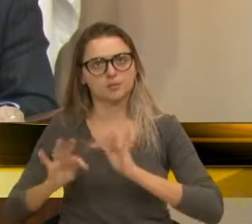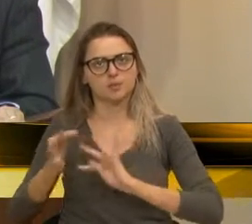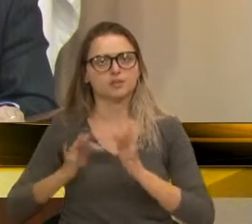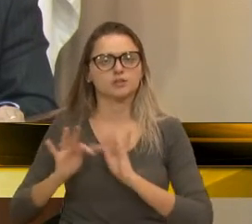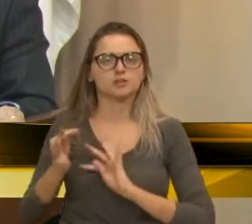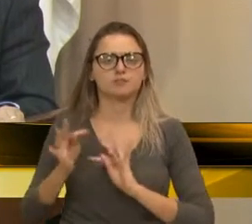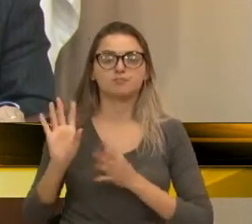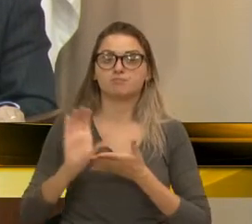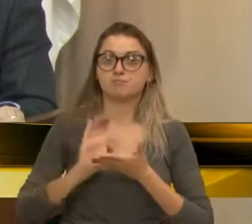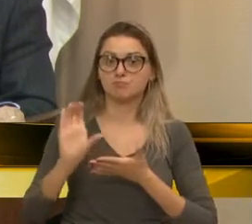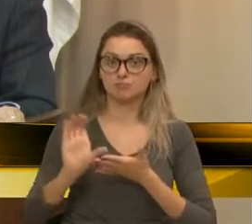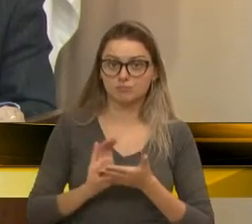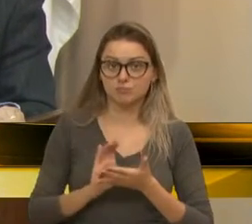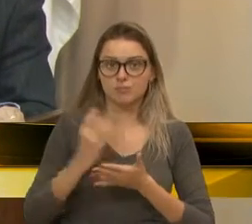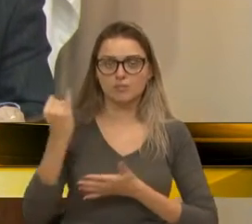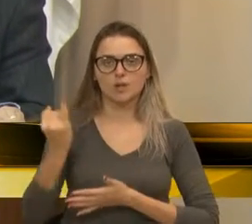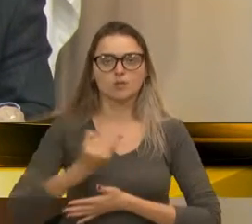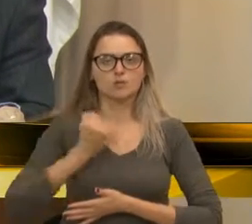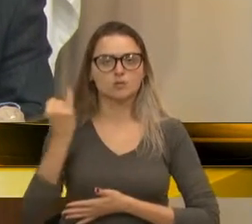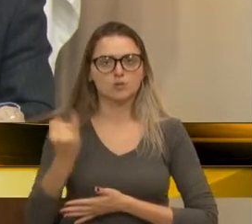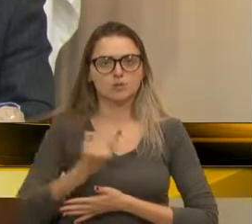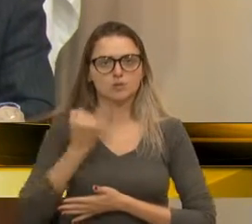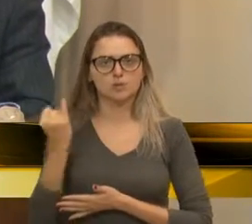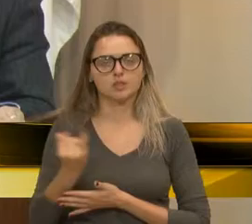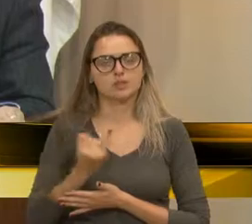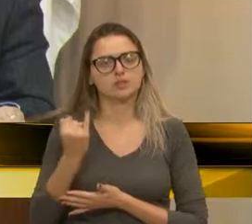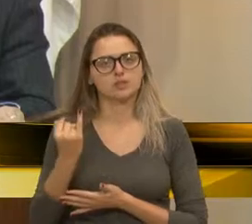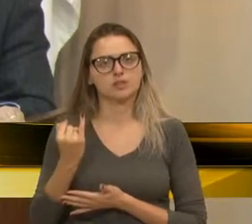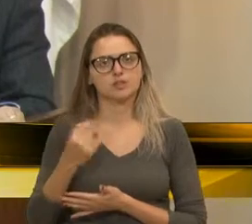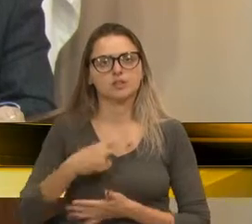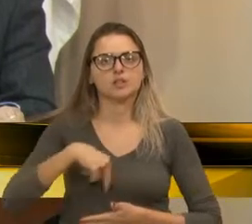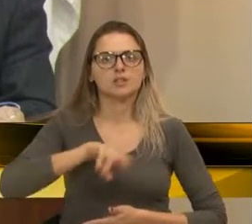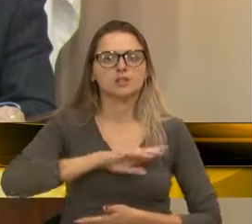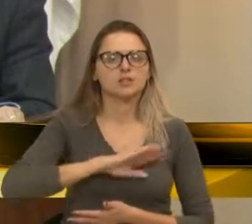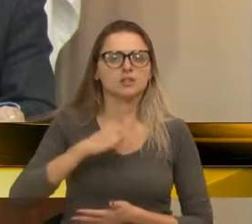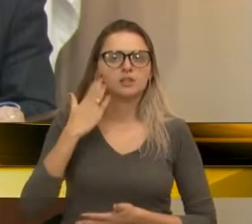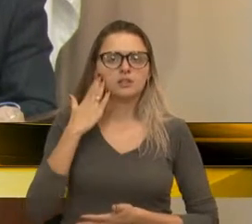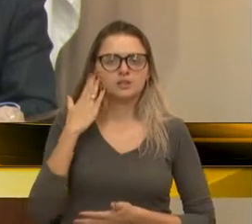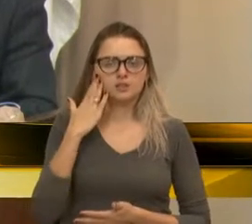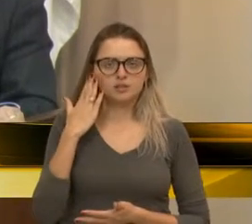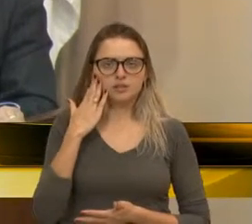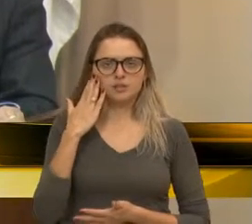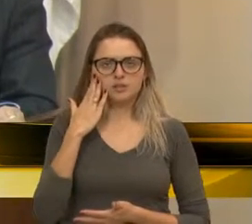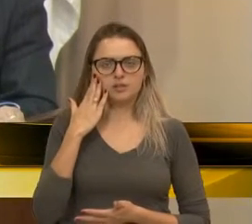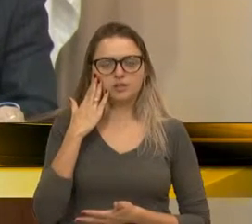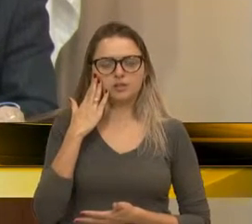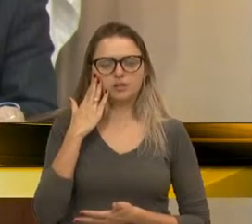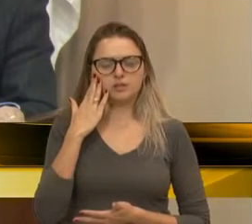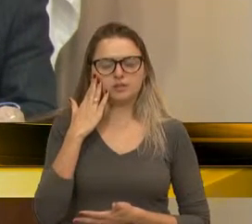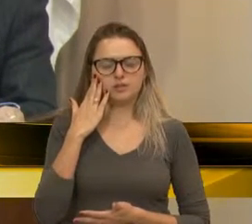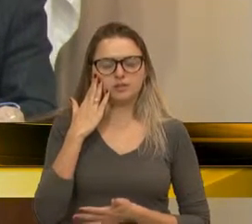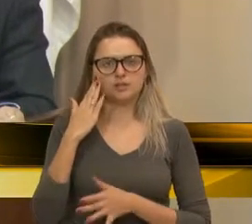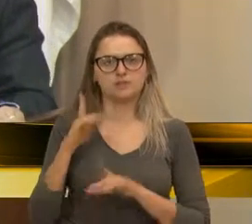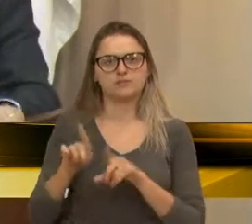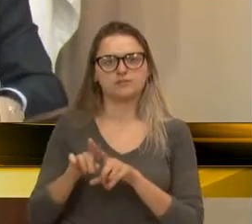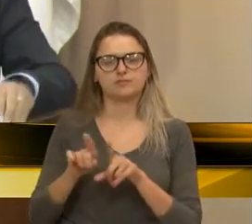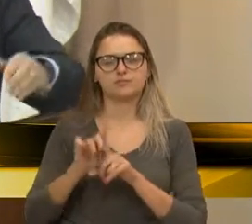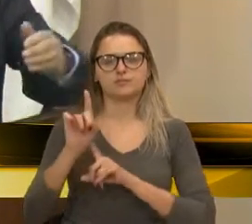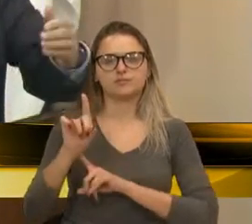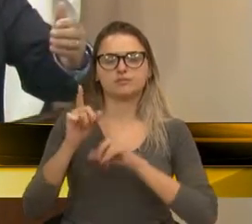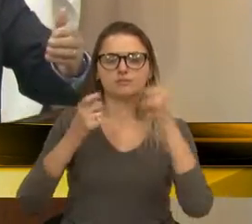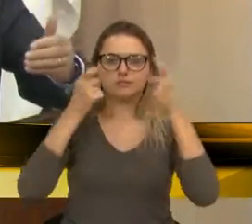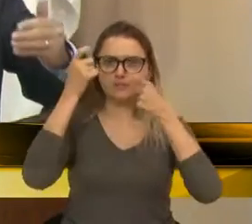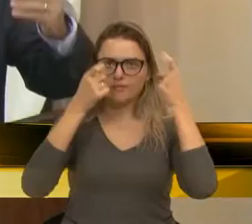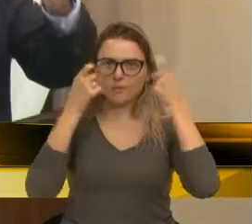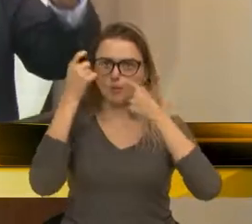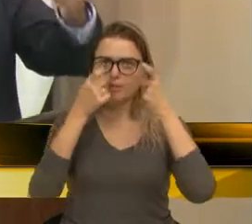deste recurso hídrico tão importante, vereador Eloy, e nós sabemos que Vossa Excelência tem essa preocupação, porque além